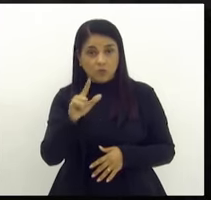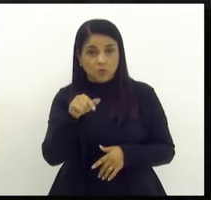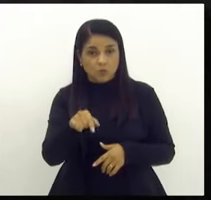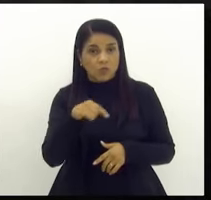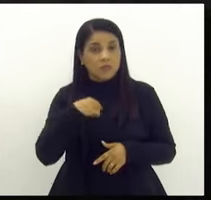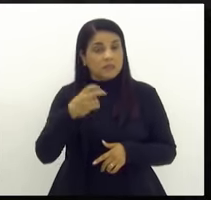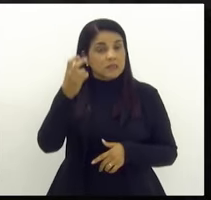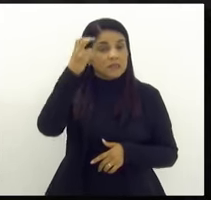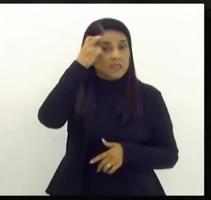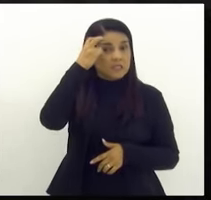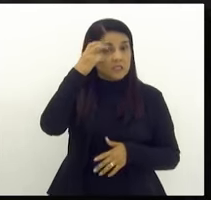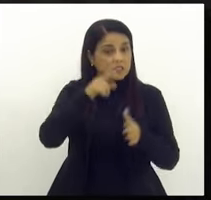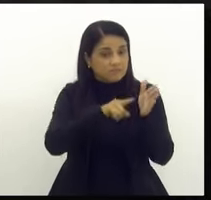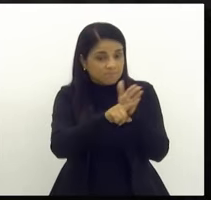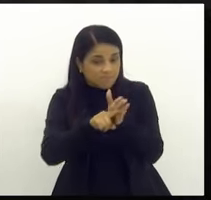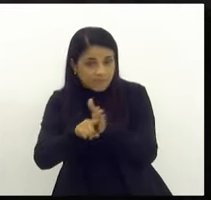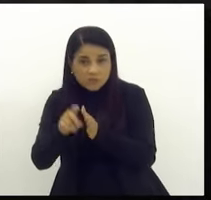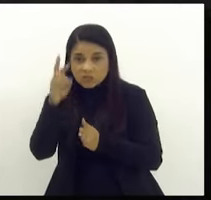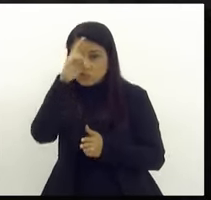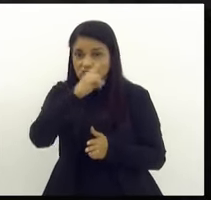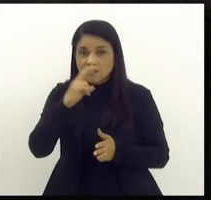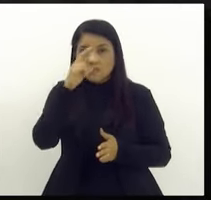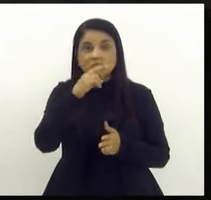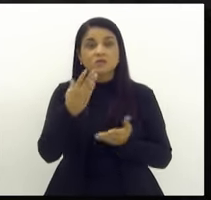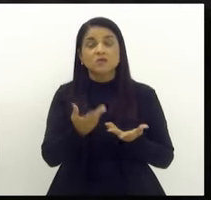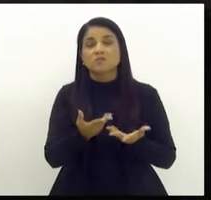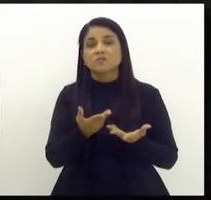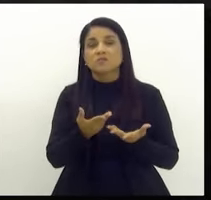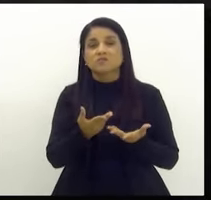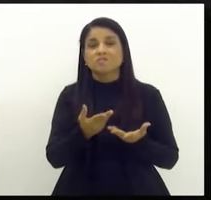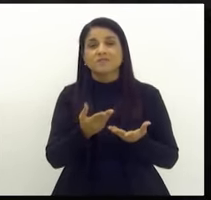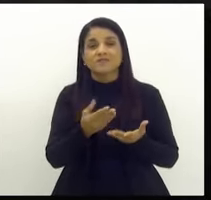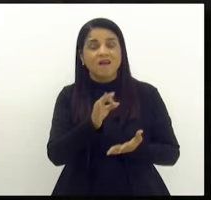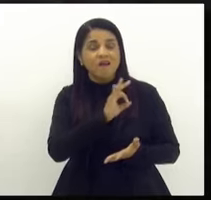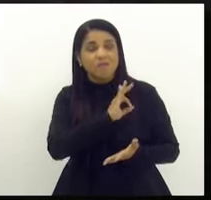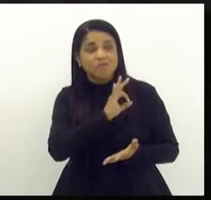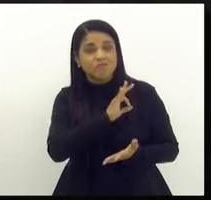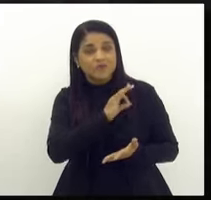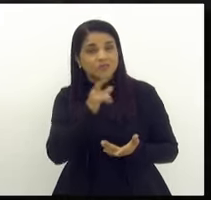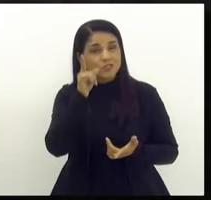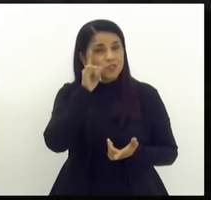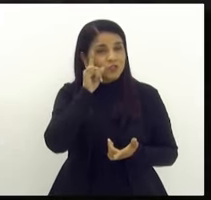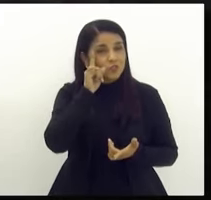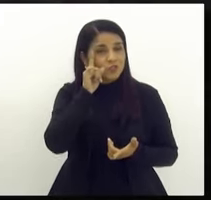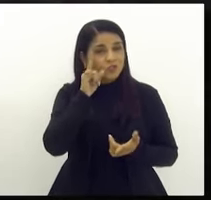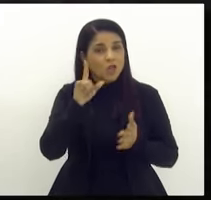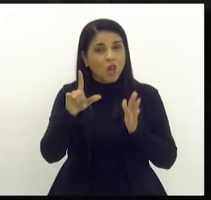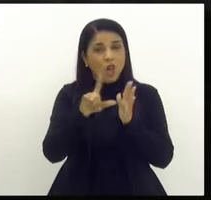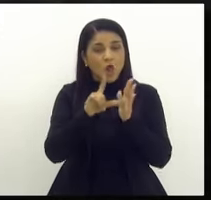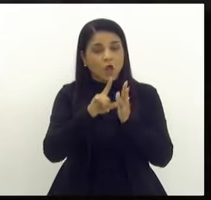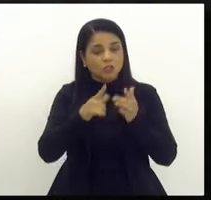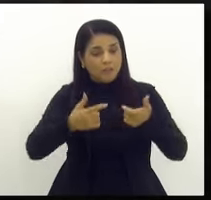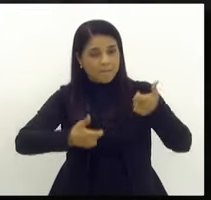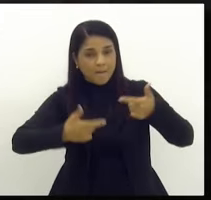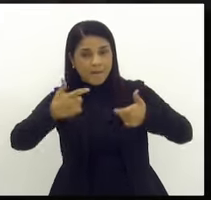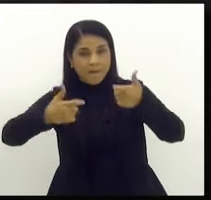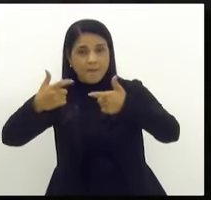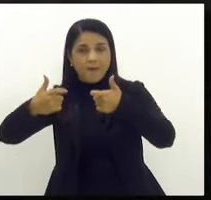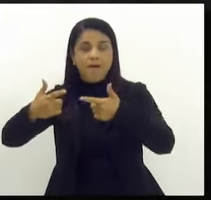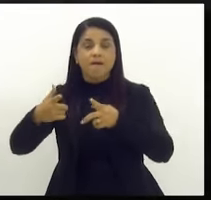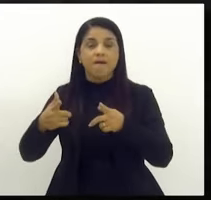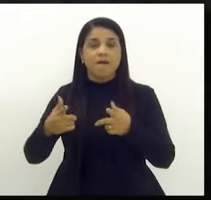inteligência de investigação mas que está levada a cada dia para uma lógica de confronto para